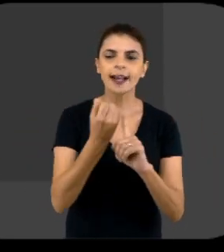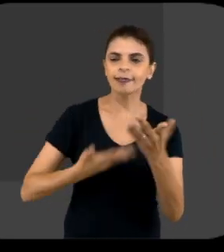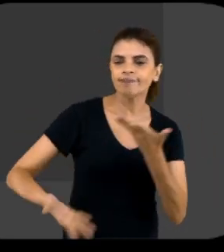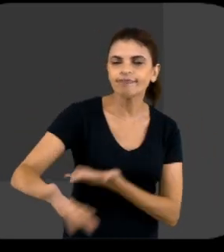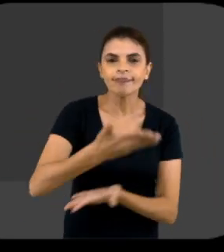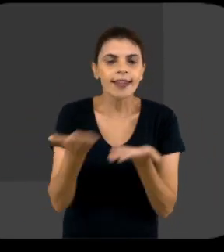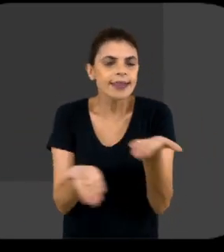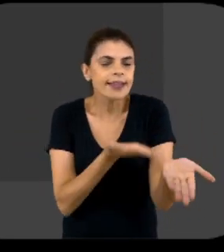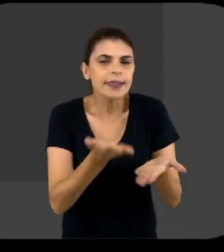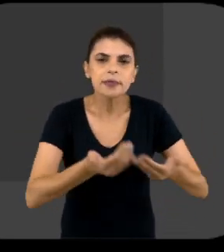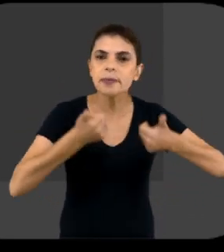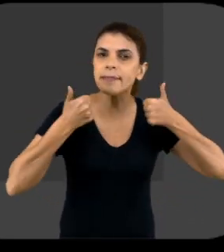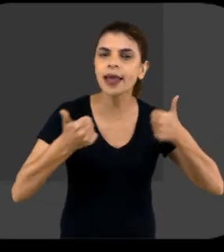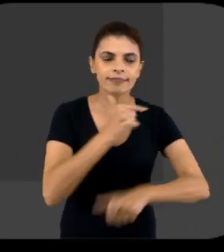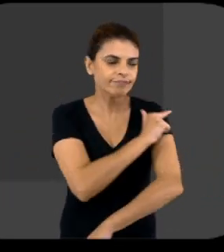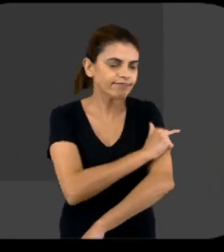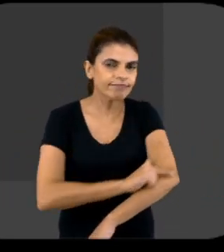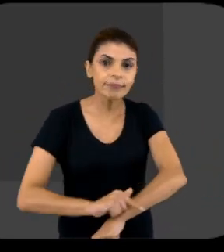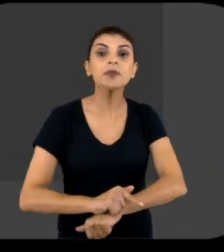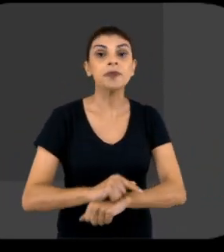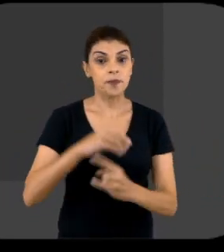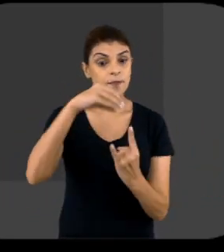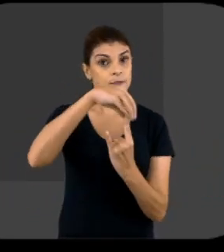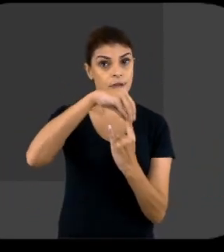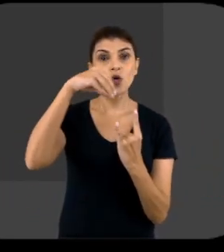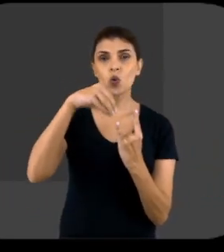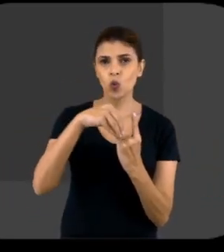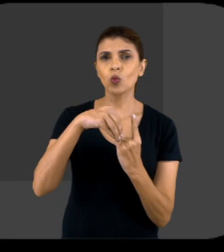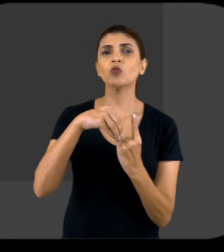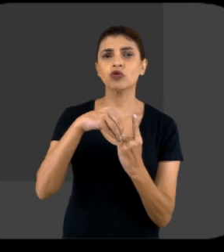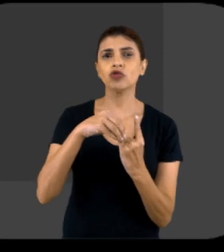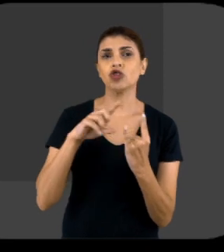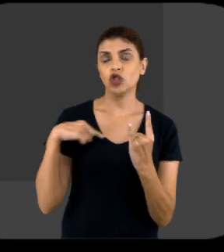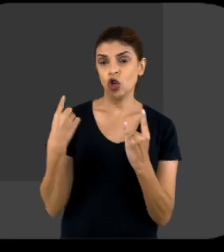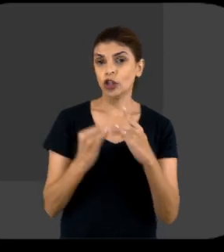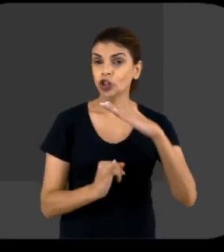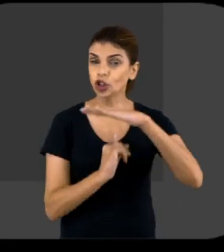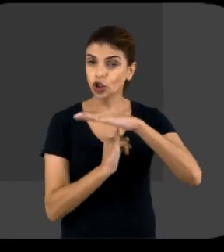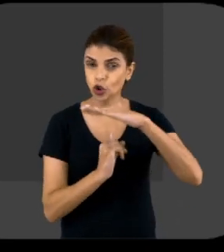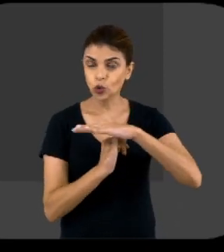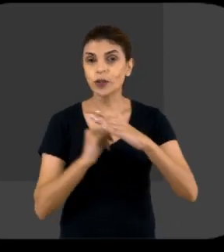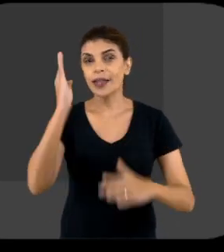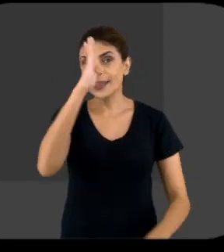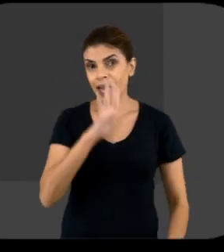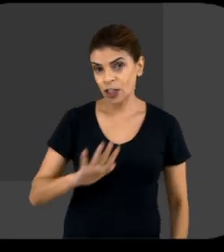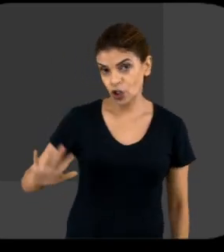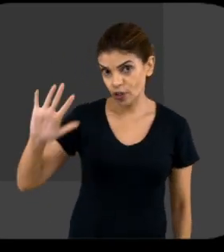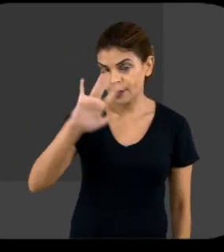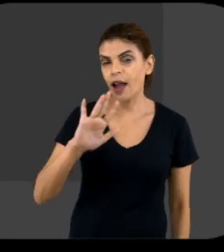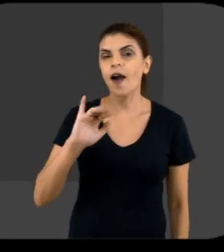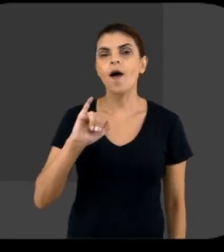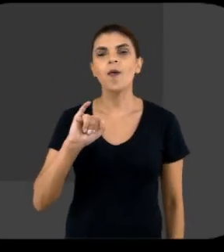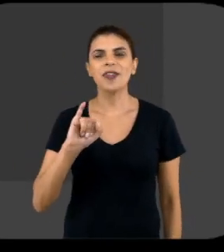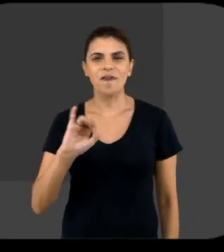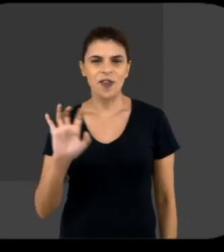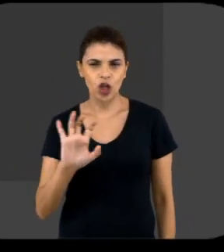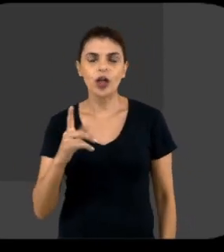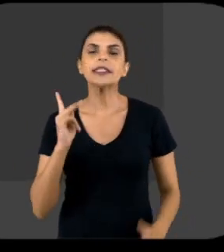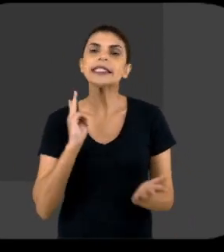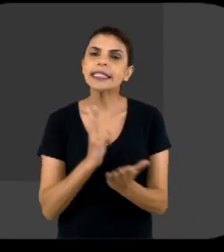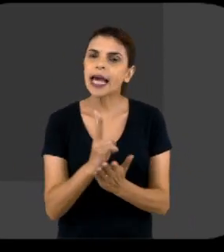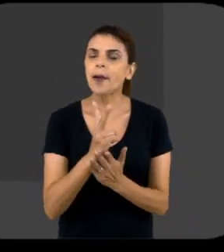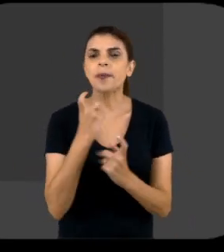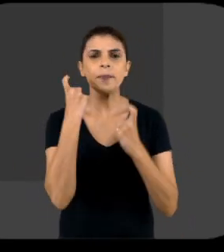uma maneira geral. E a Fiocruz, o Instituto Nacional de Infectologia Orlando Chagas, tem